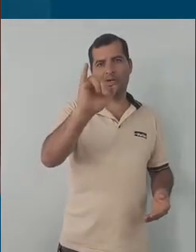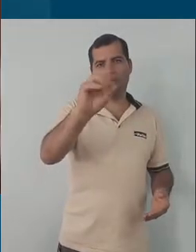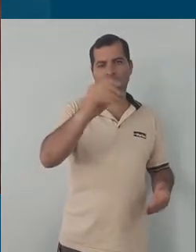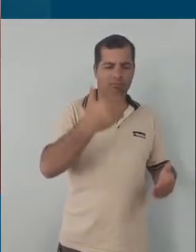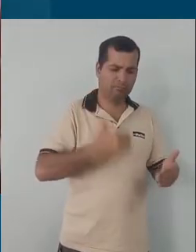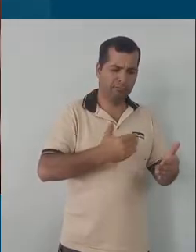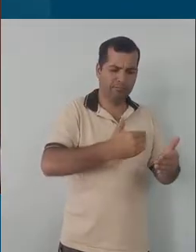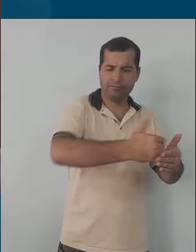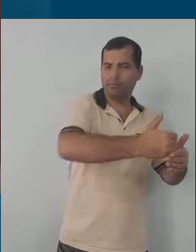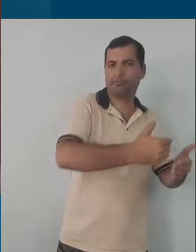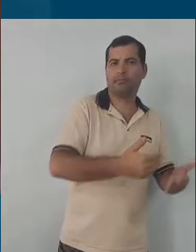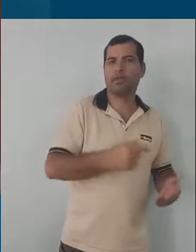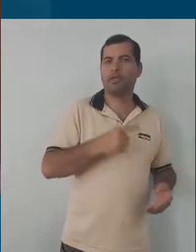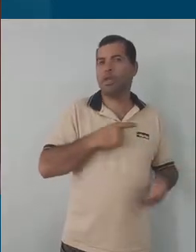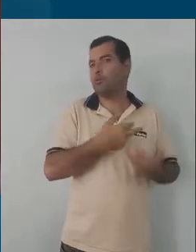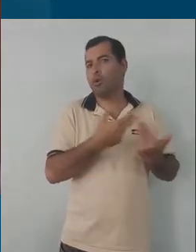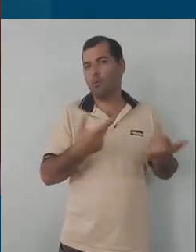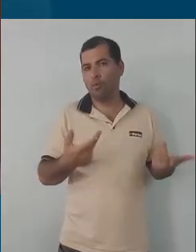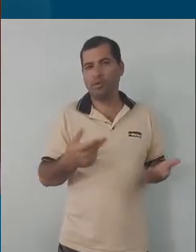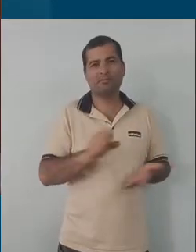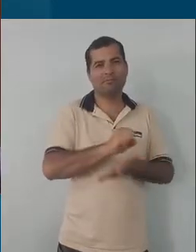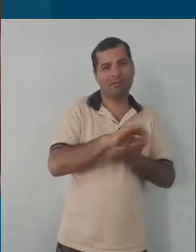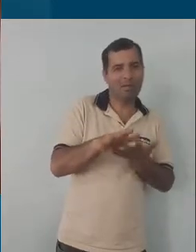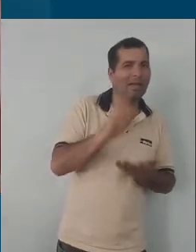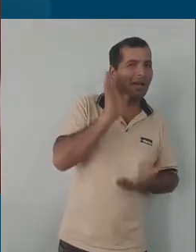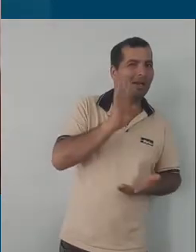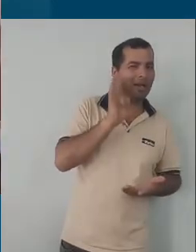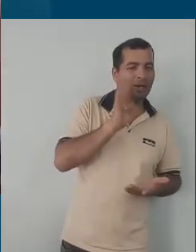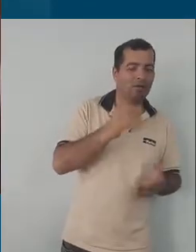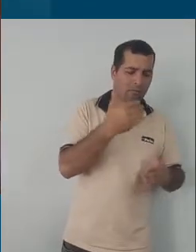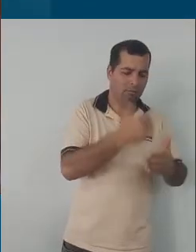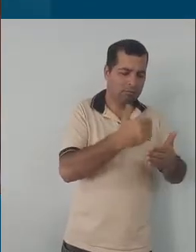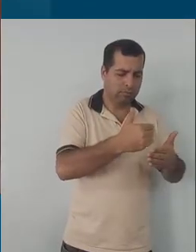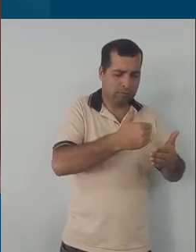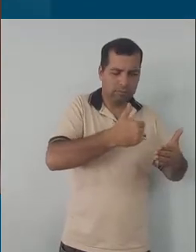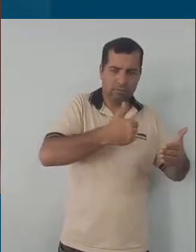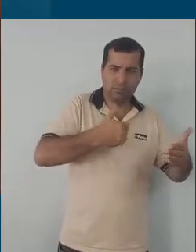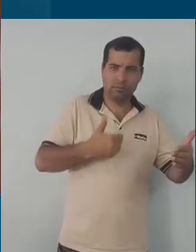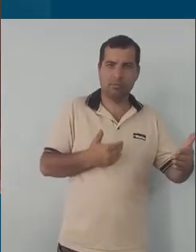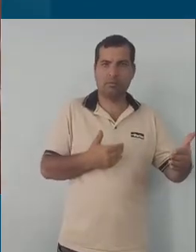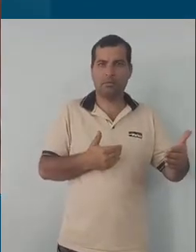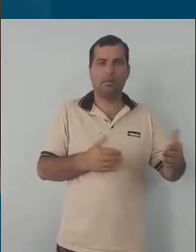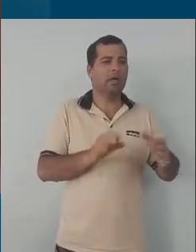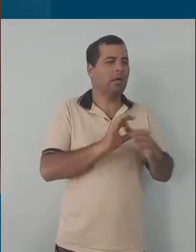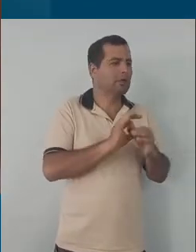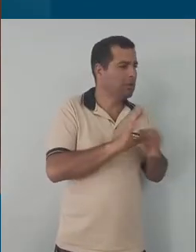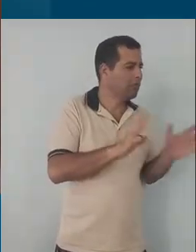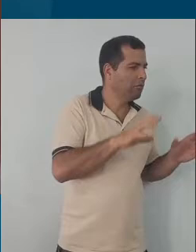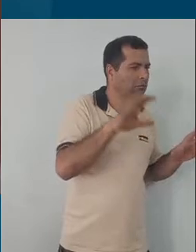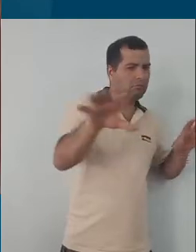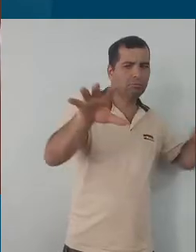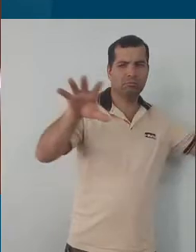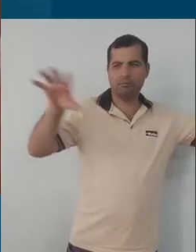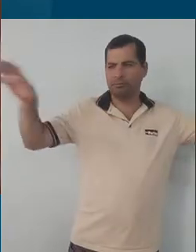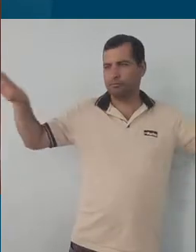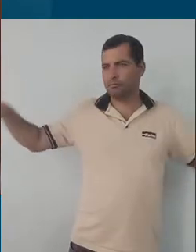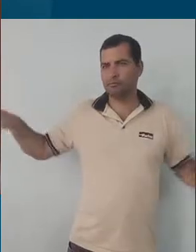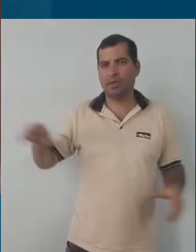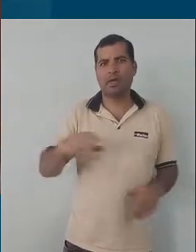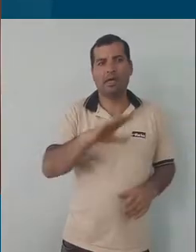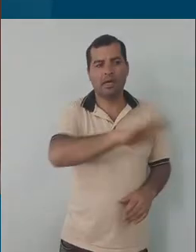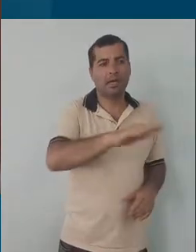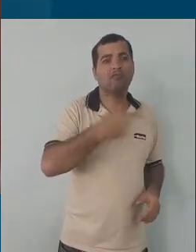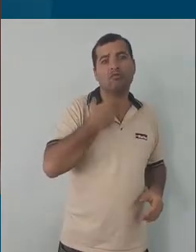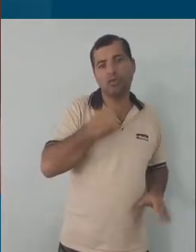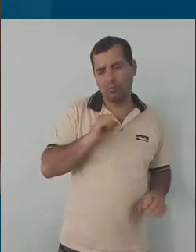atividades interessantes e vou deixar em fichários e em lugares diferentes. Essa é uma opção. Outra opção